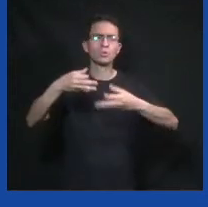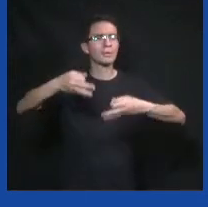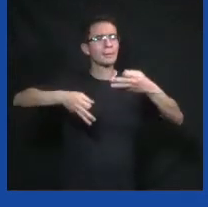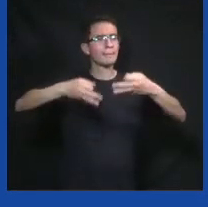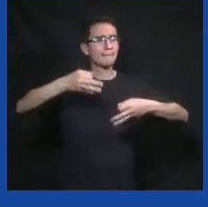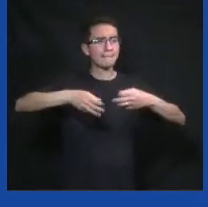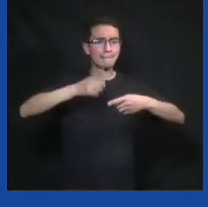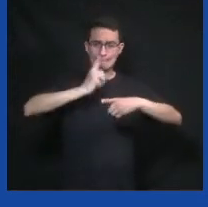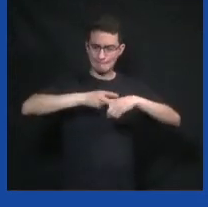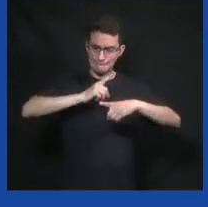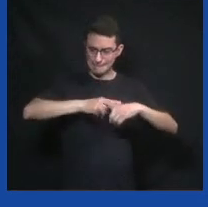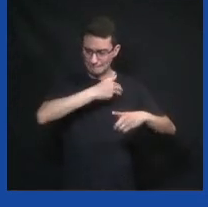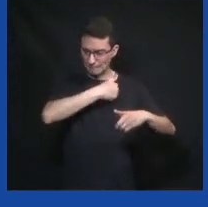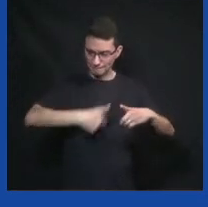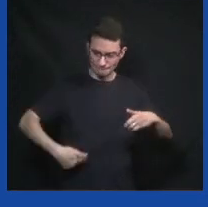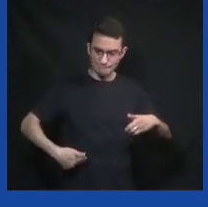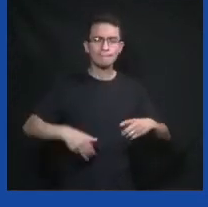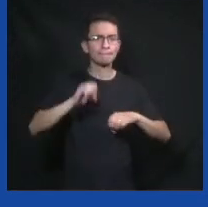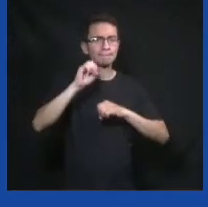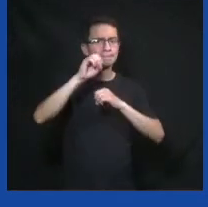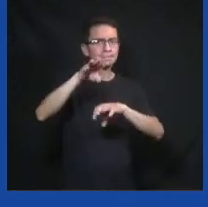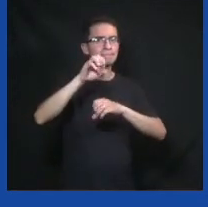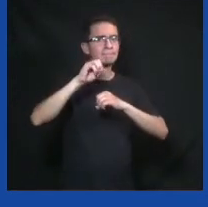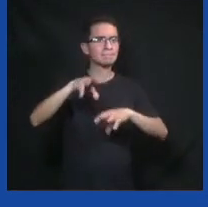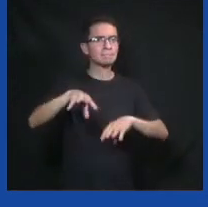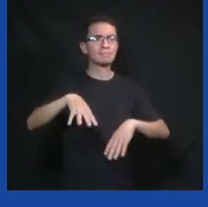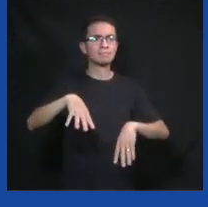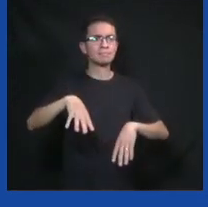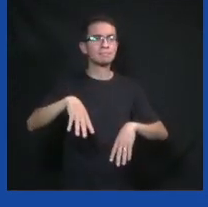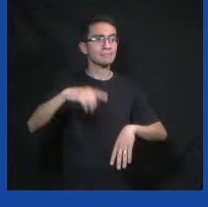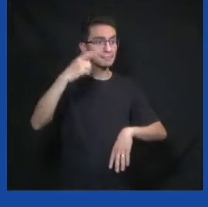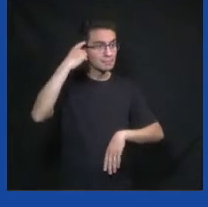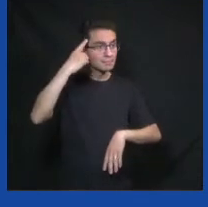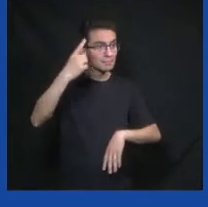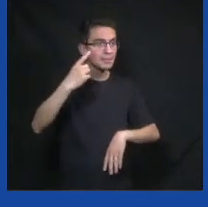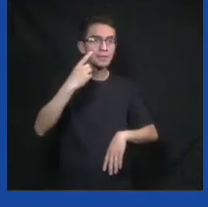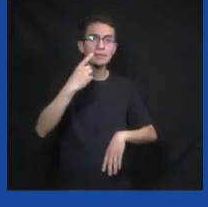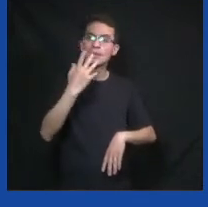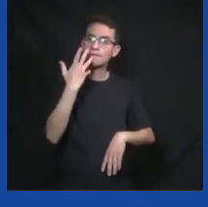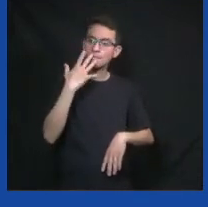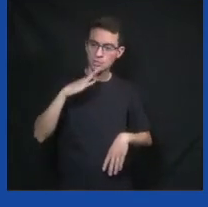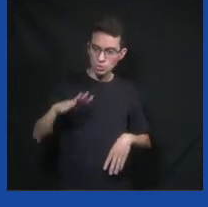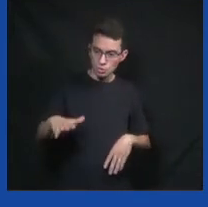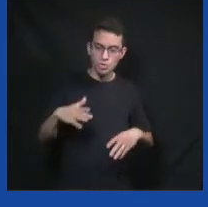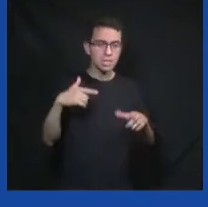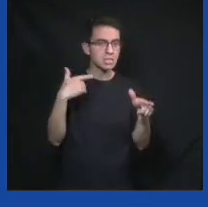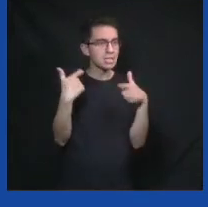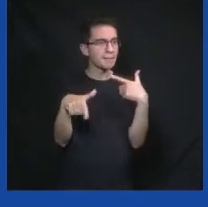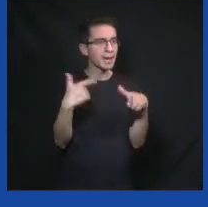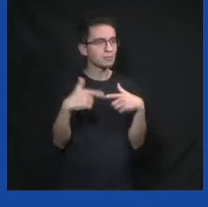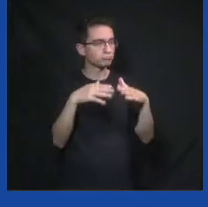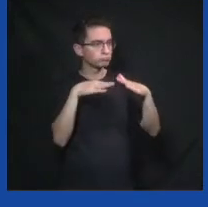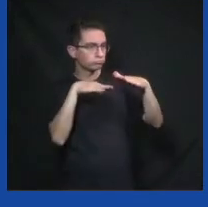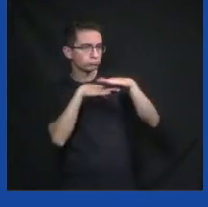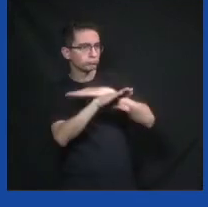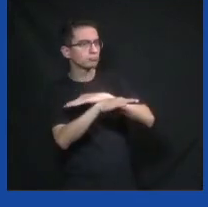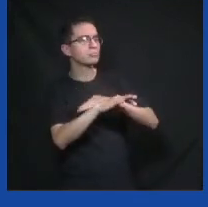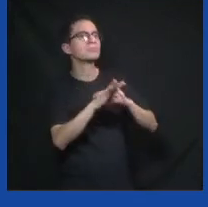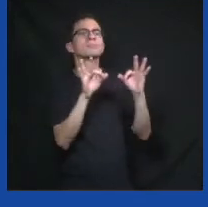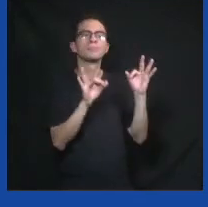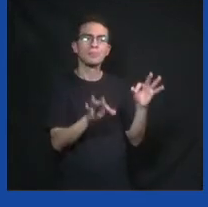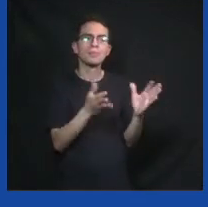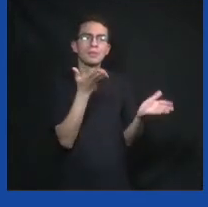que enquadra a Secretaria de Educação em trabalho infantil. Tem que internar. Tem que internar. Tem que